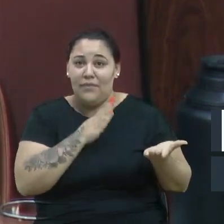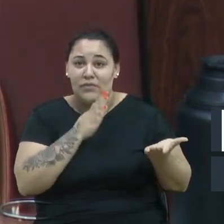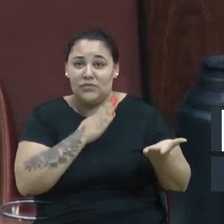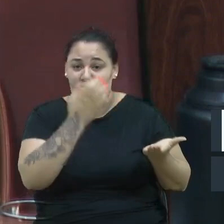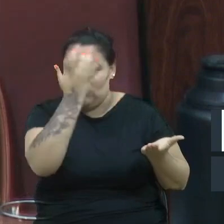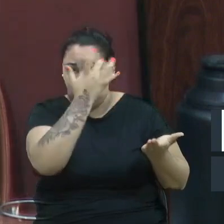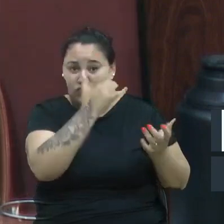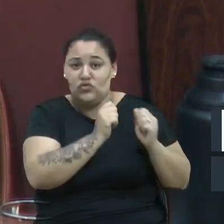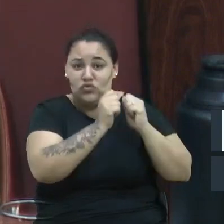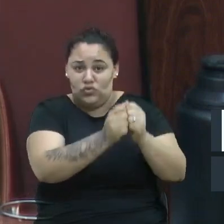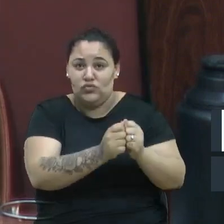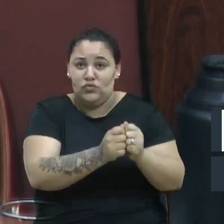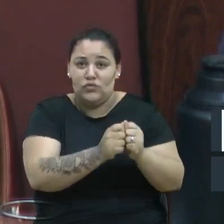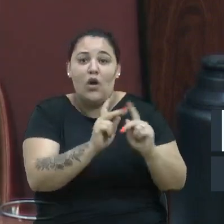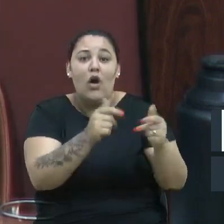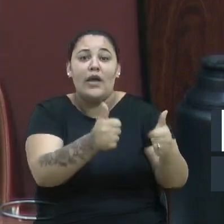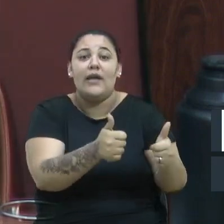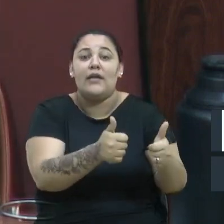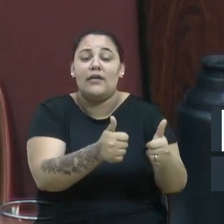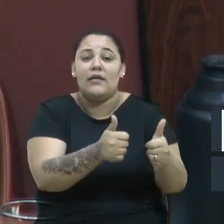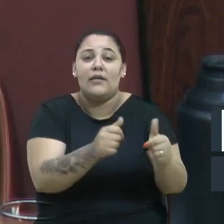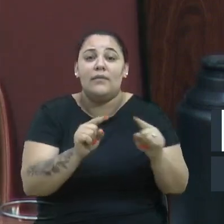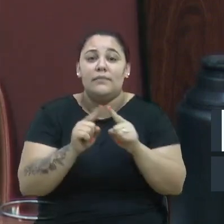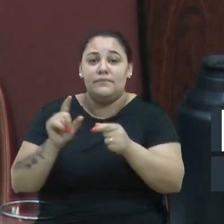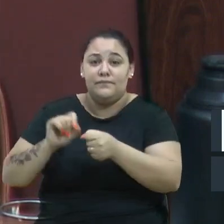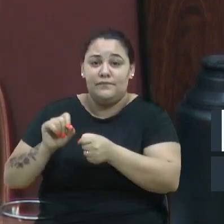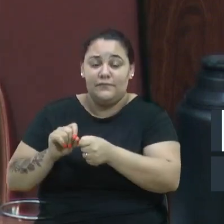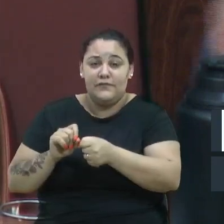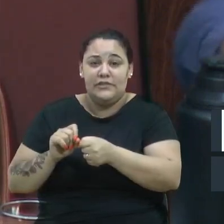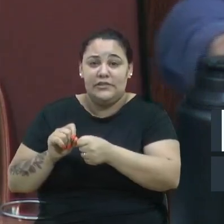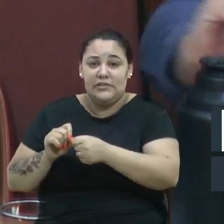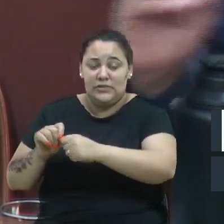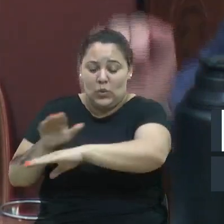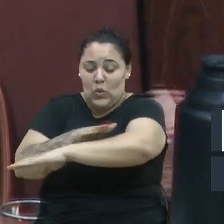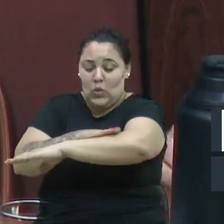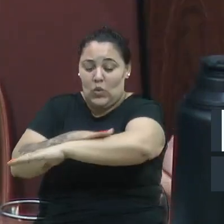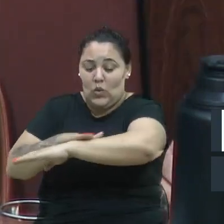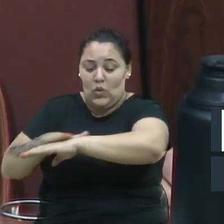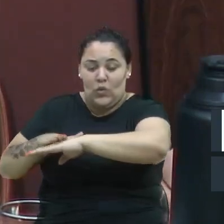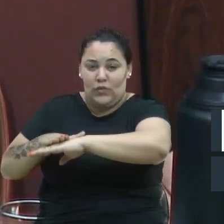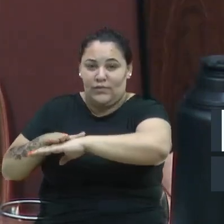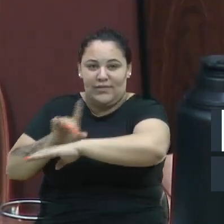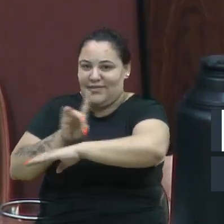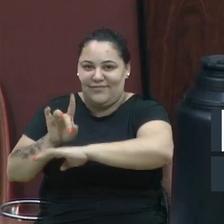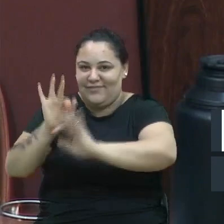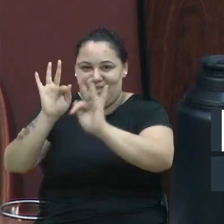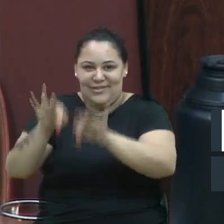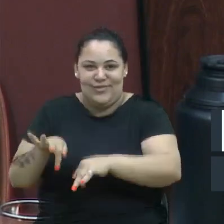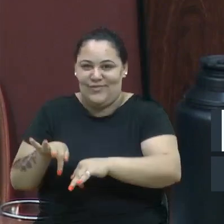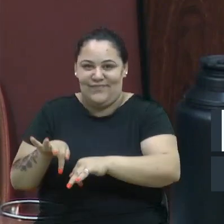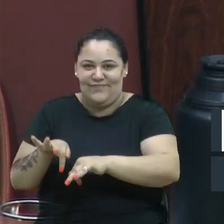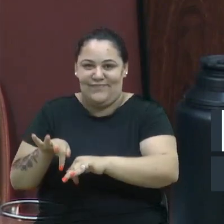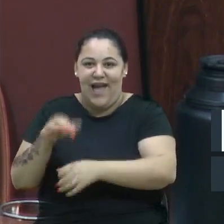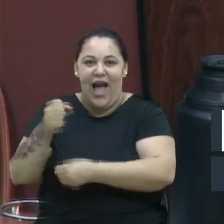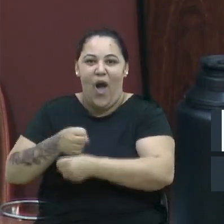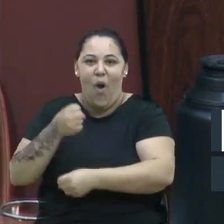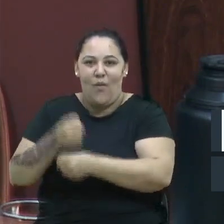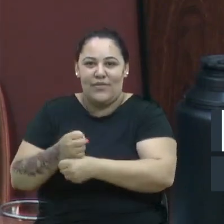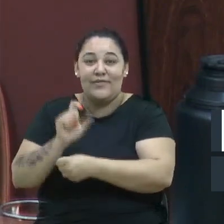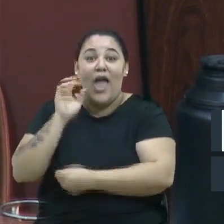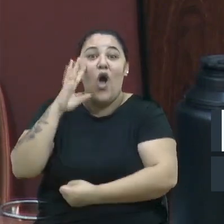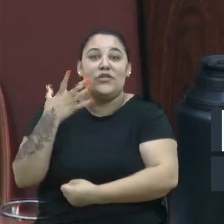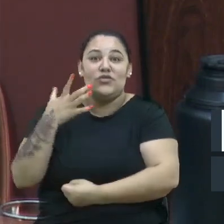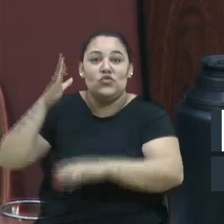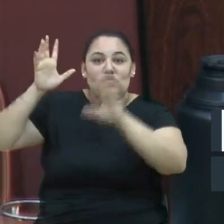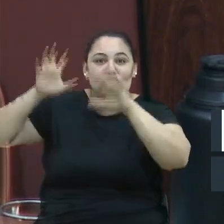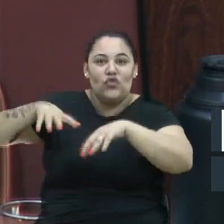foi, só que se fez a fresa e não se concluiu a fresa. Então, o que aconteceu? Choveu